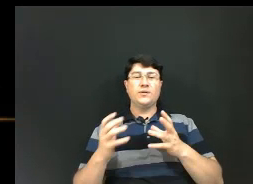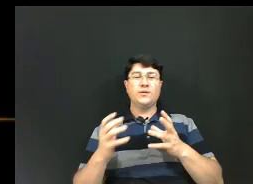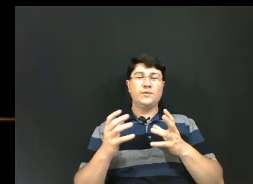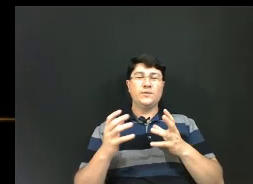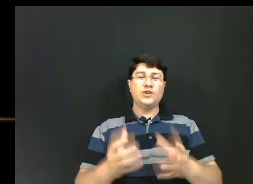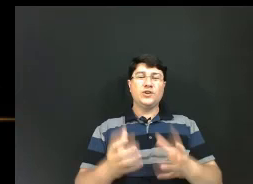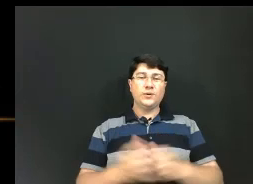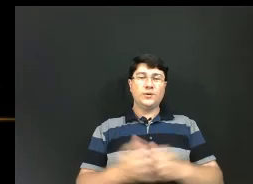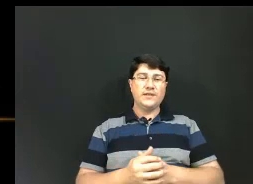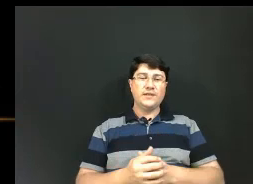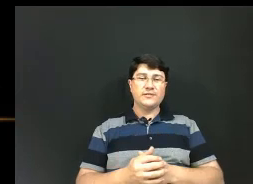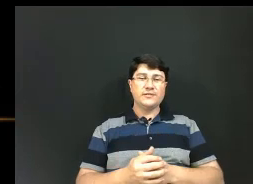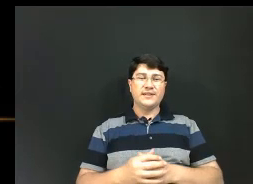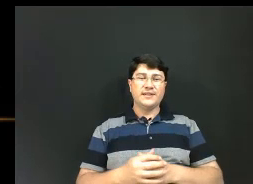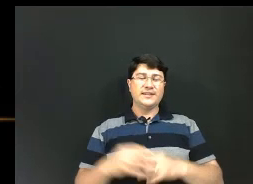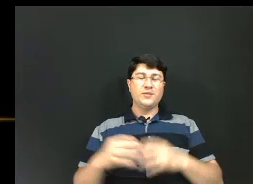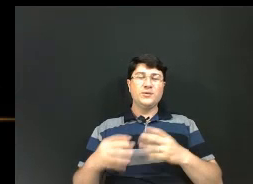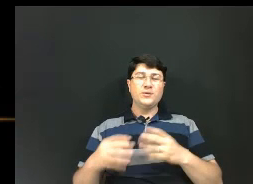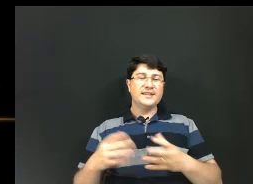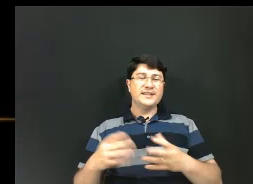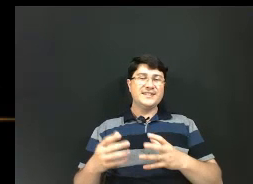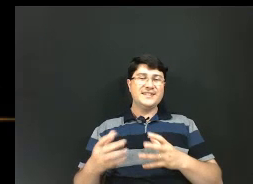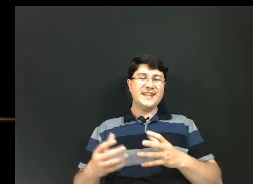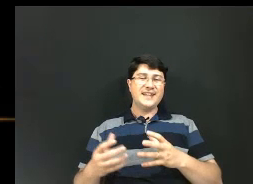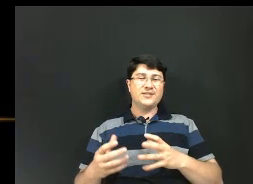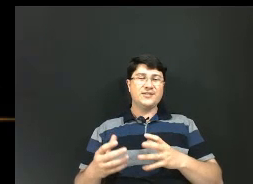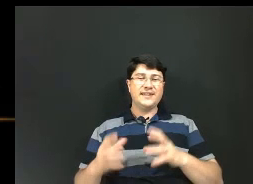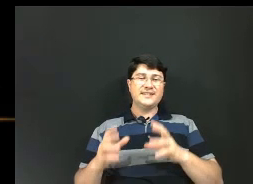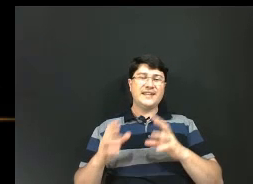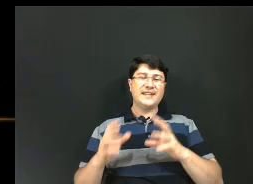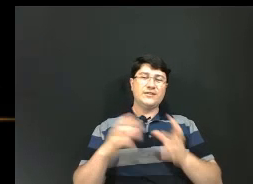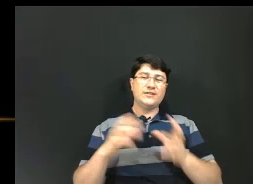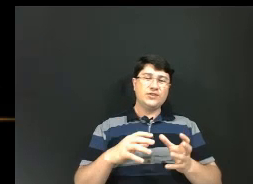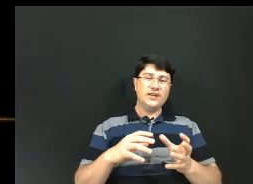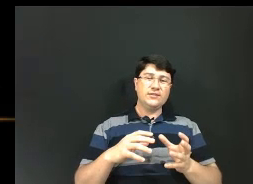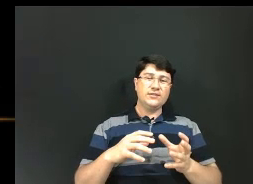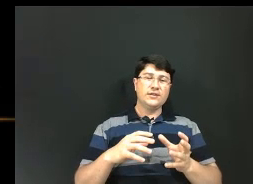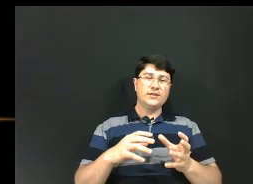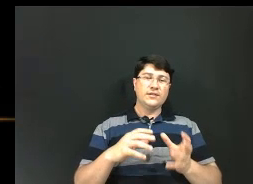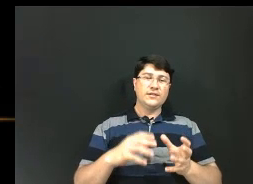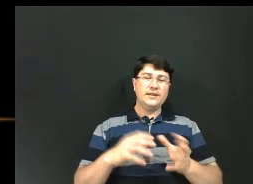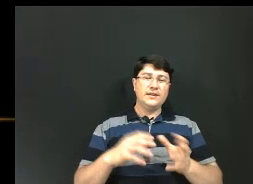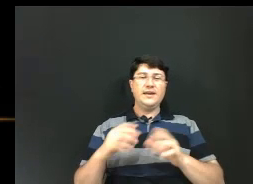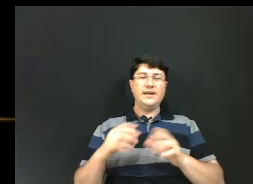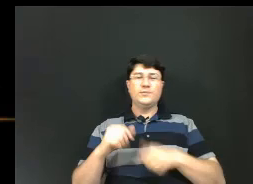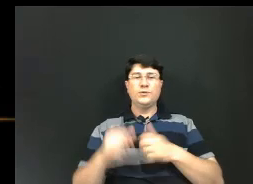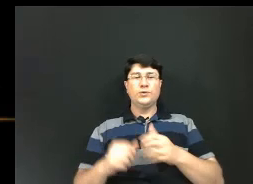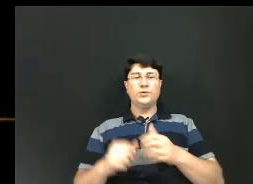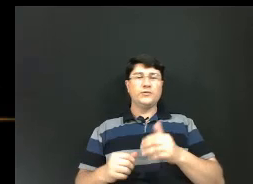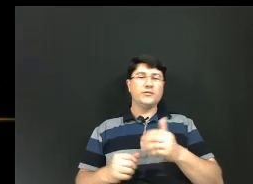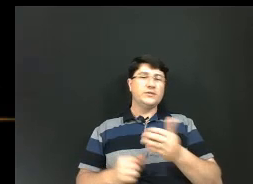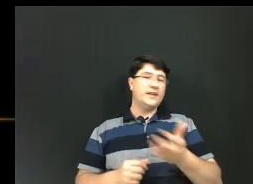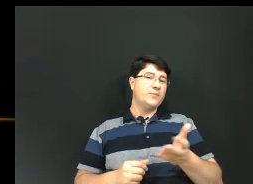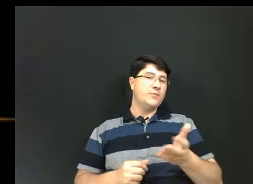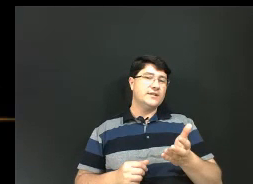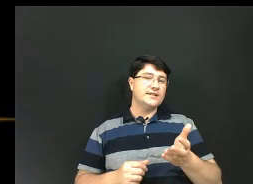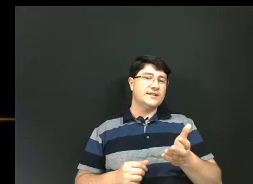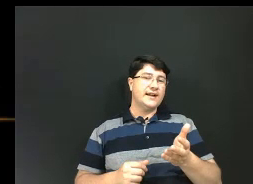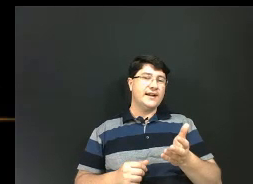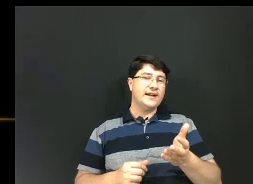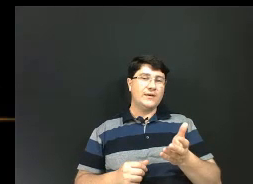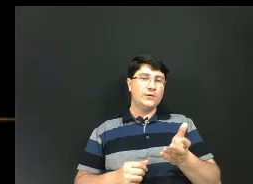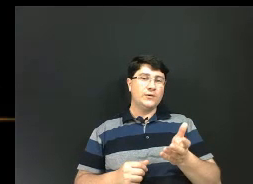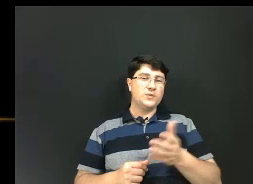para um idiota horrível. Então, mudanças de estados, né? Estava de um jeito e mudou. Daí